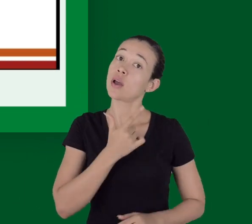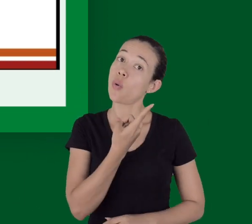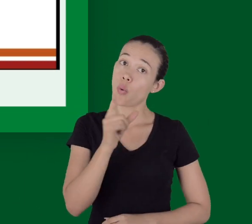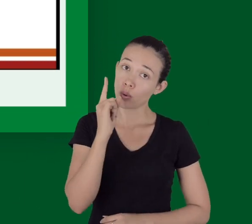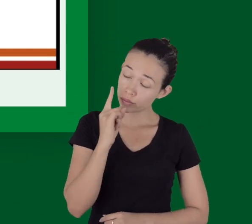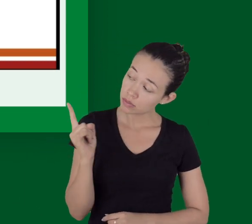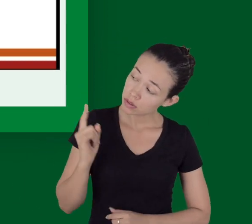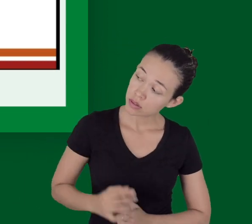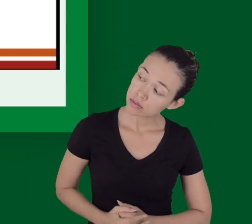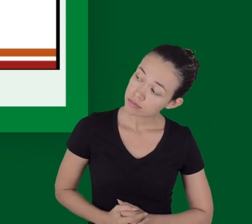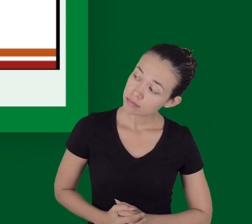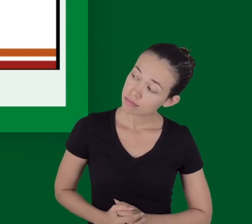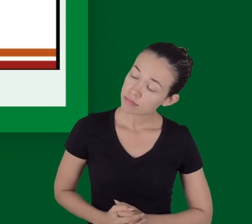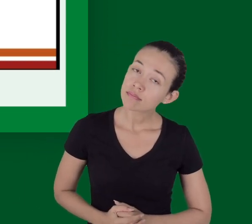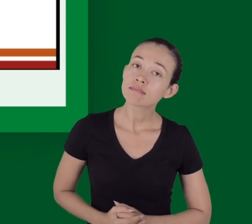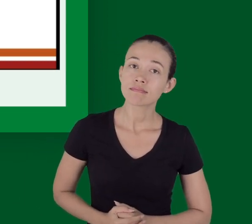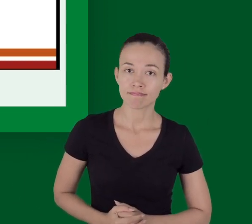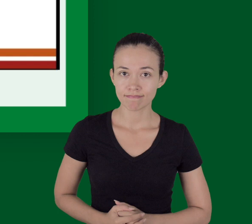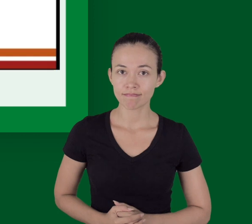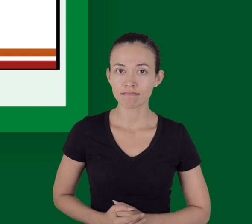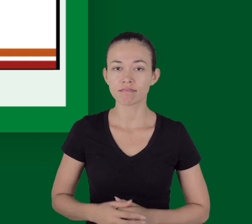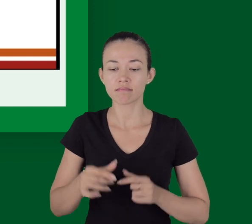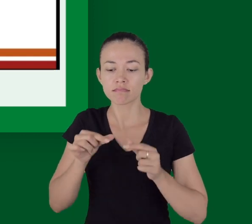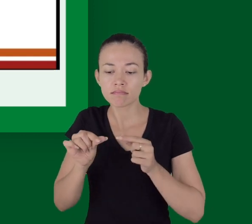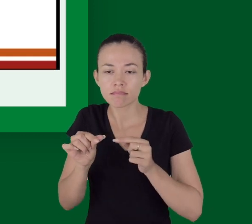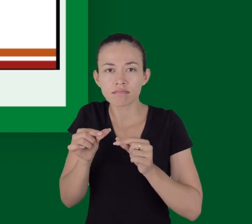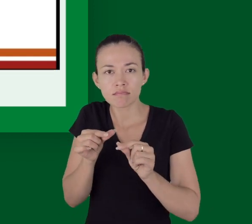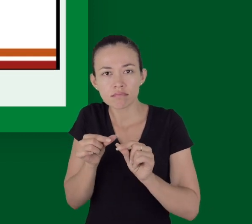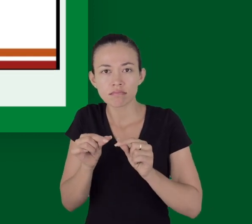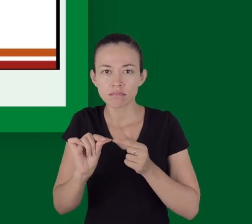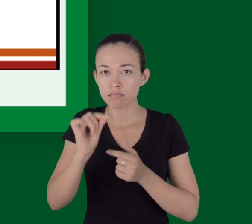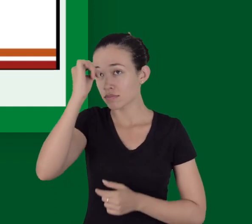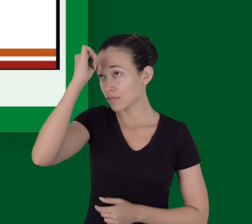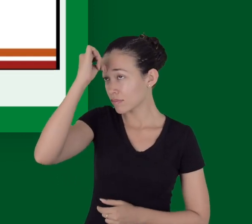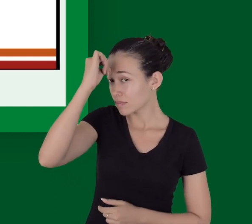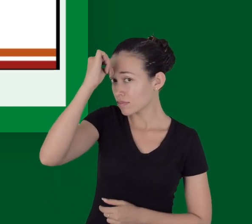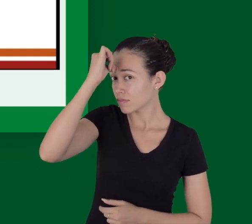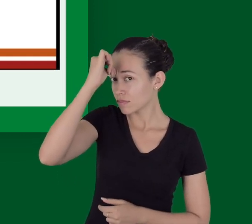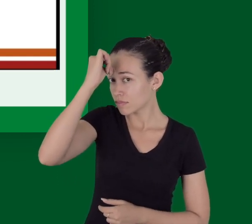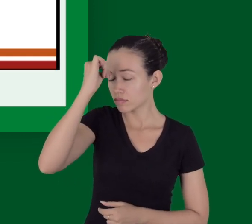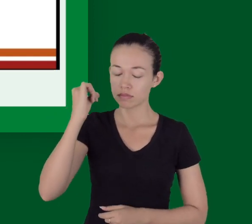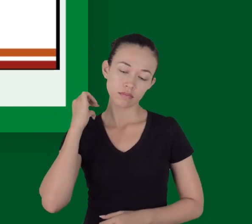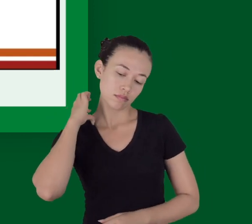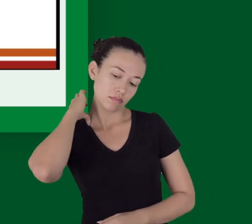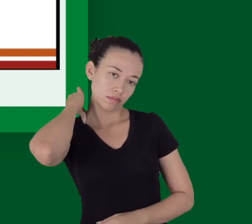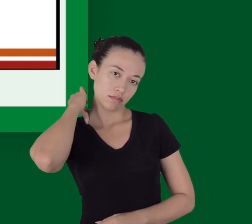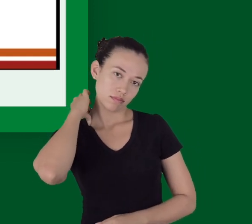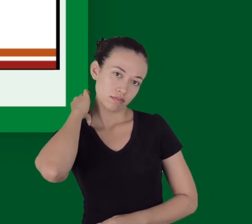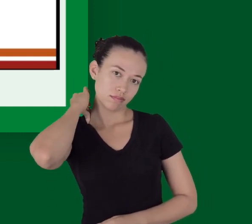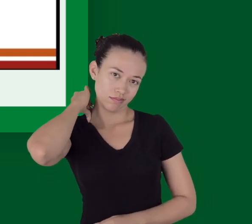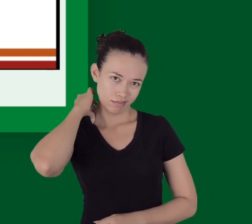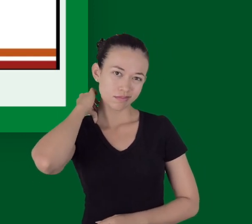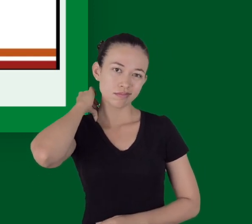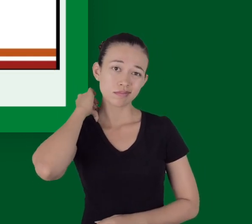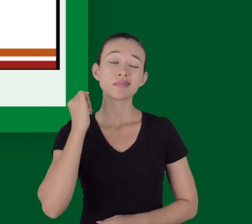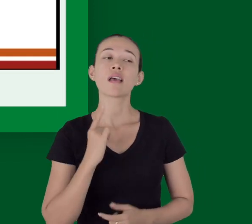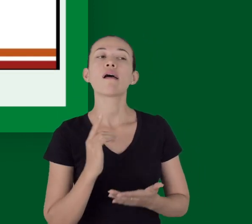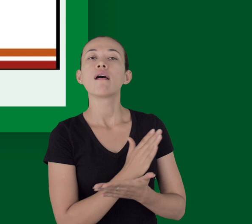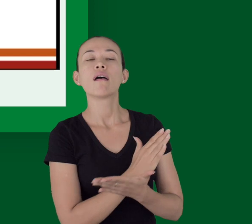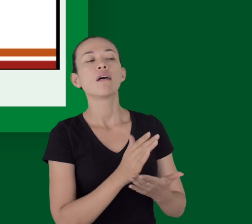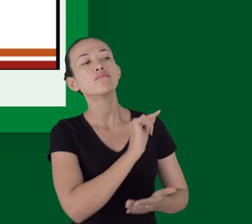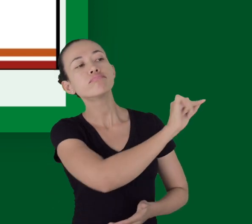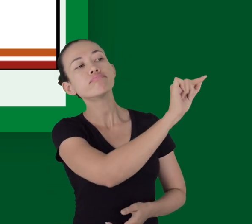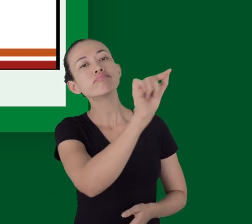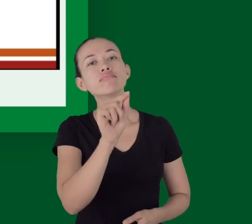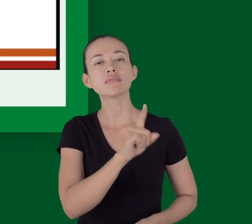de rotafricção, né, externa, rotação de mamilo, a gente tem hoje recomendações específicas em relação a esse estímulo doloroso, que é